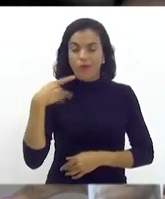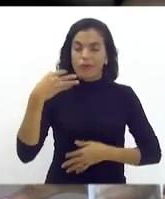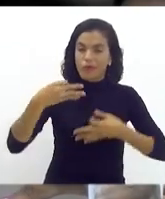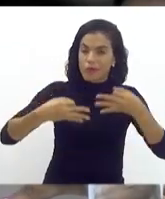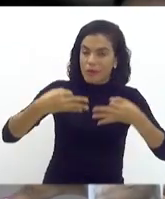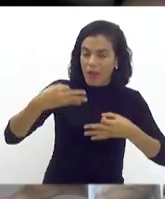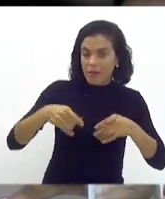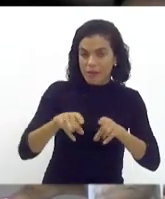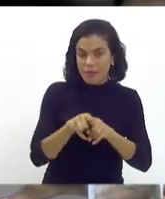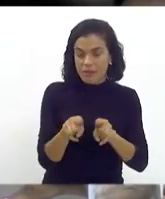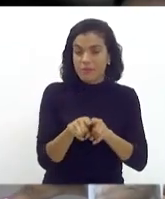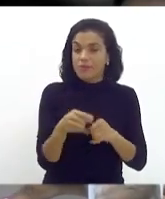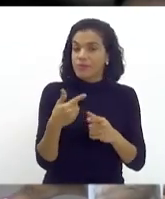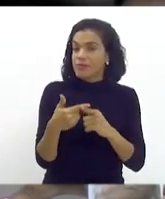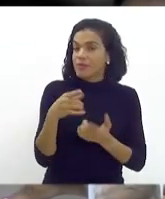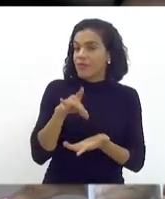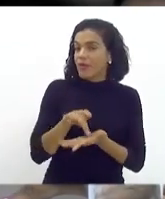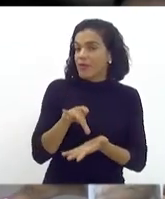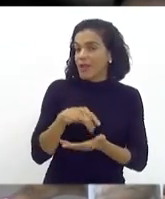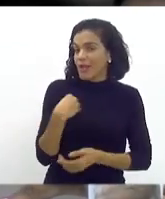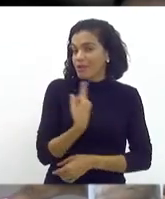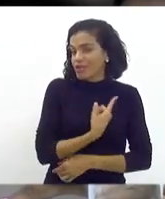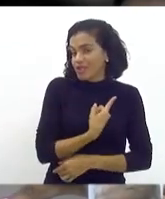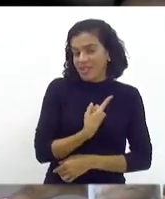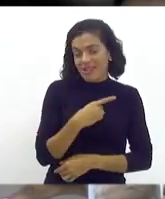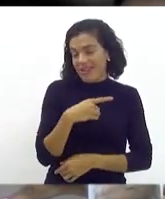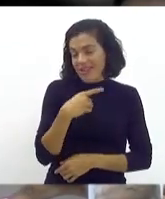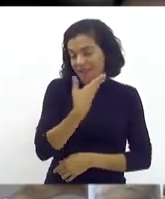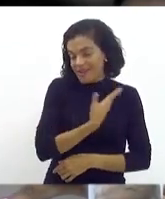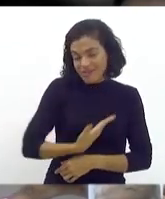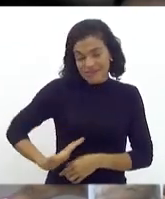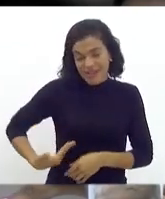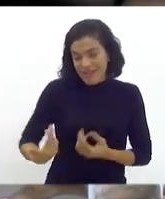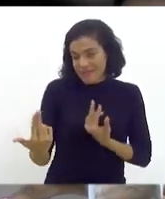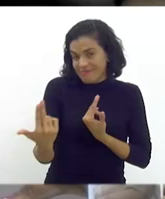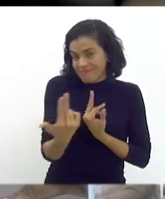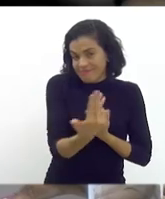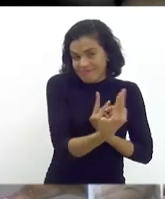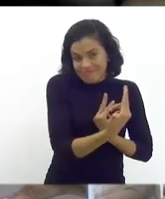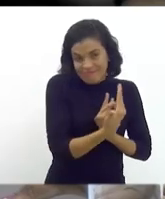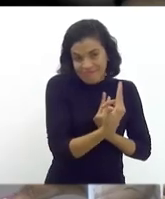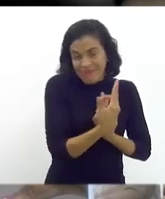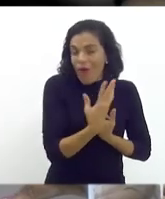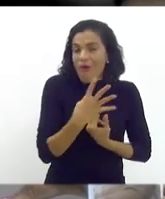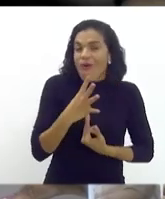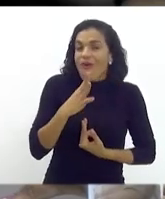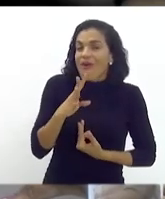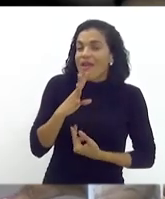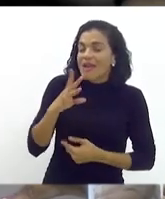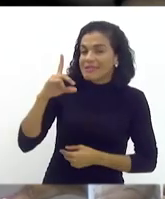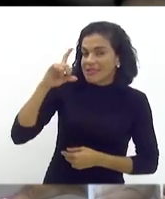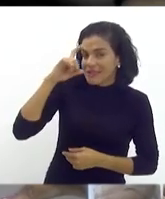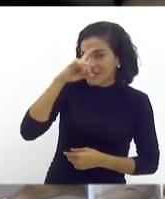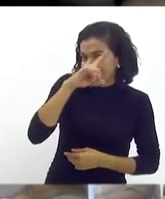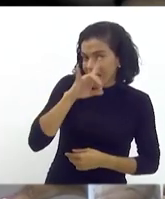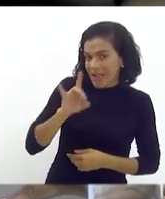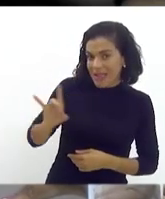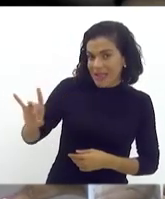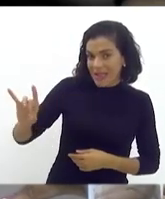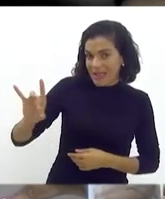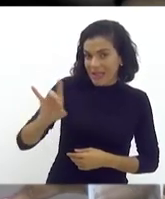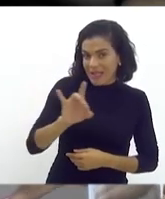Judiciário porque na verdade a gente também é estado e a gente sabe né das dificuldades de cada um mas